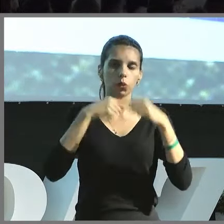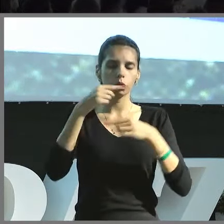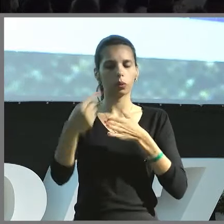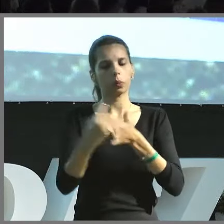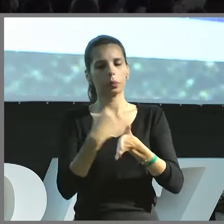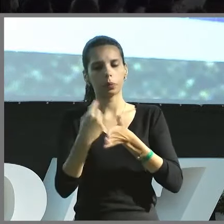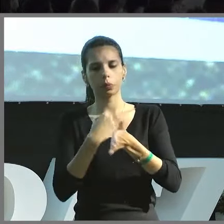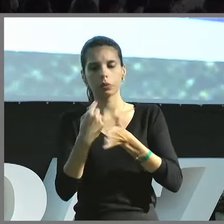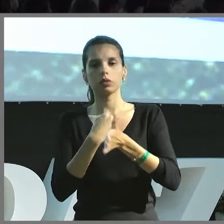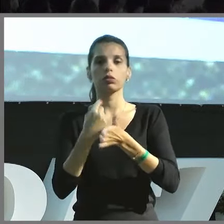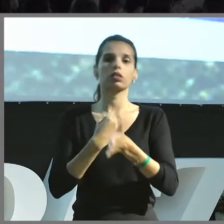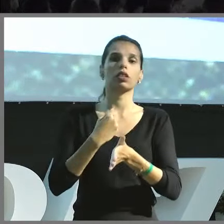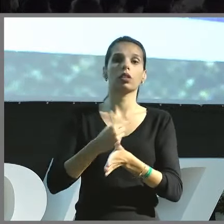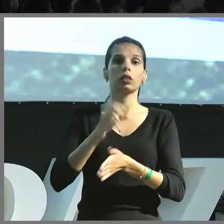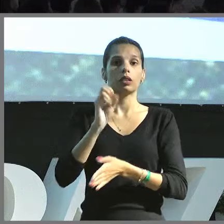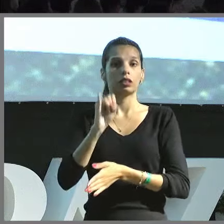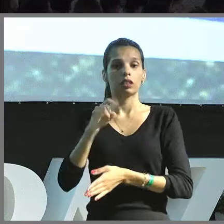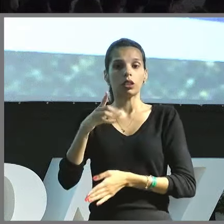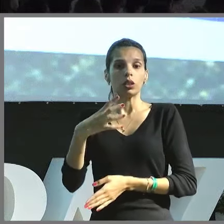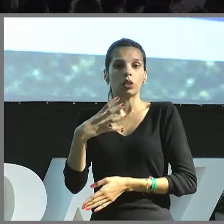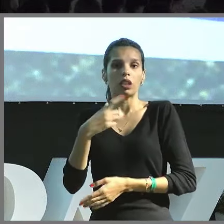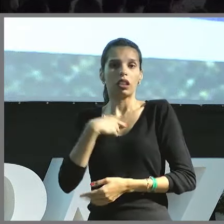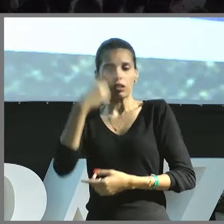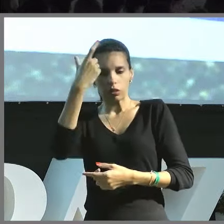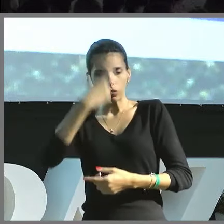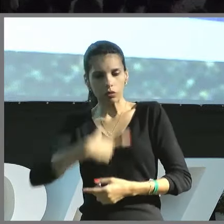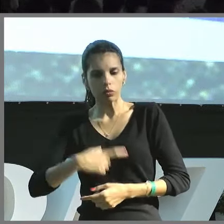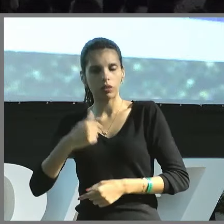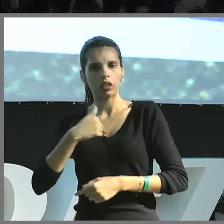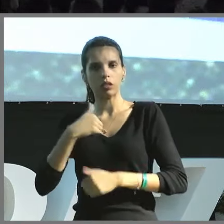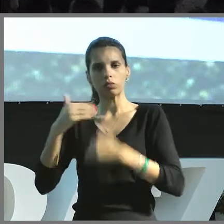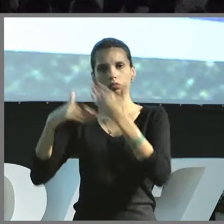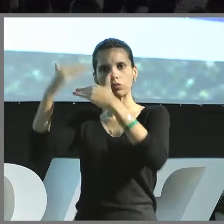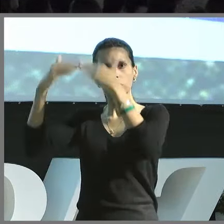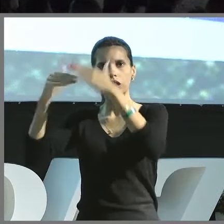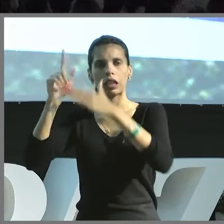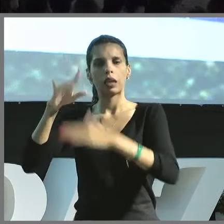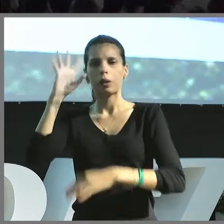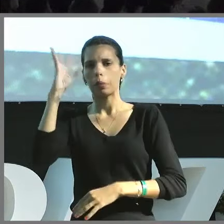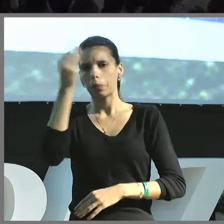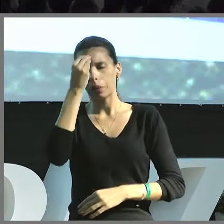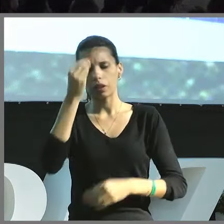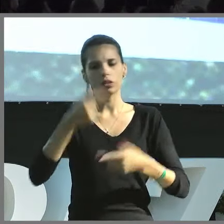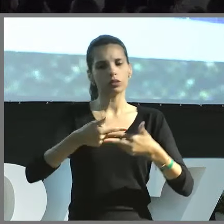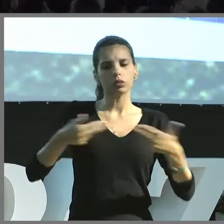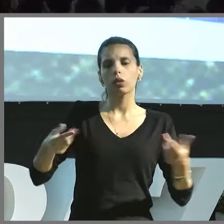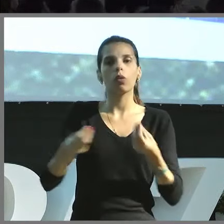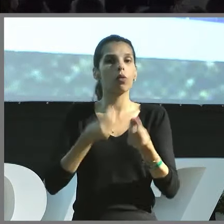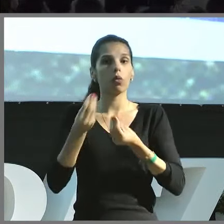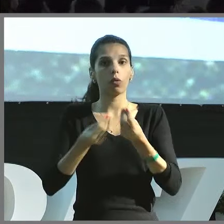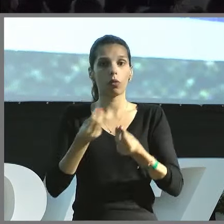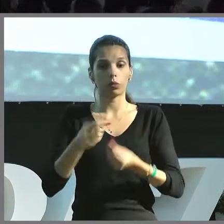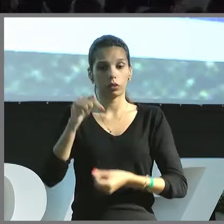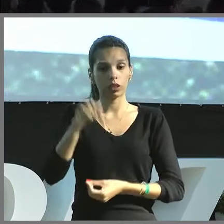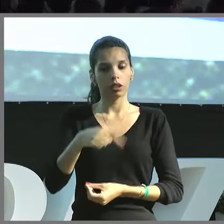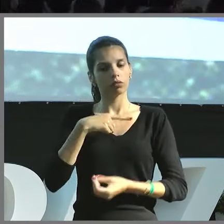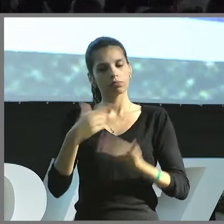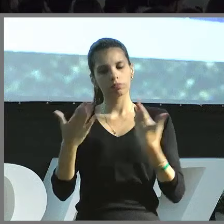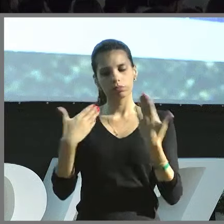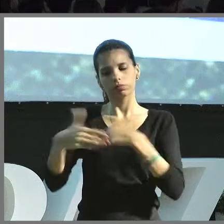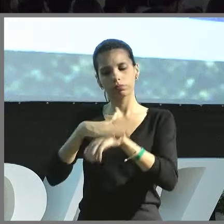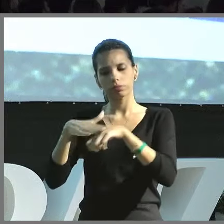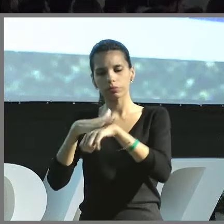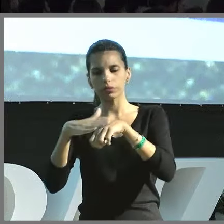não era ele, se o transe era um transe anímico ou mediúnico. E enquanto eu conversava com ele, tentando fazer